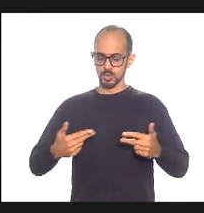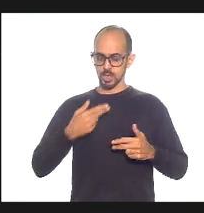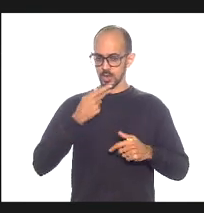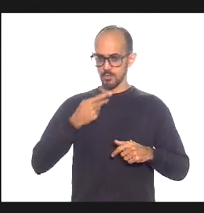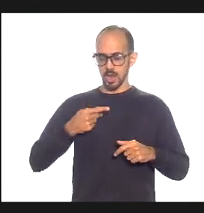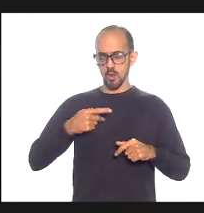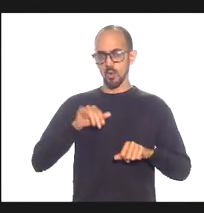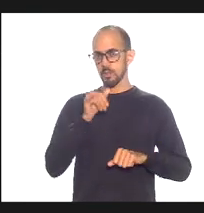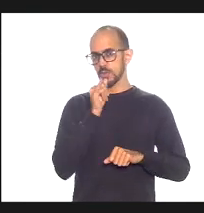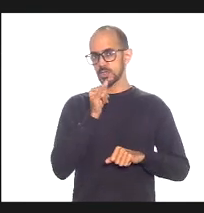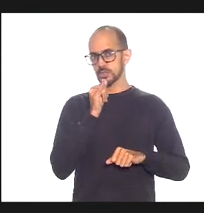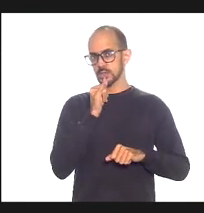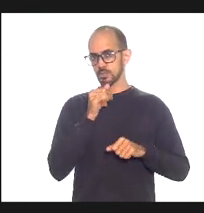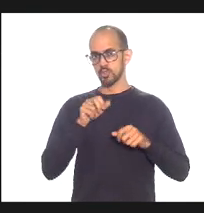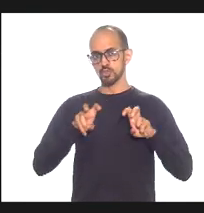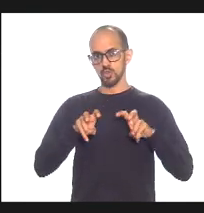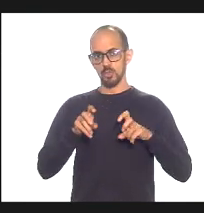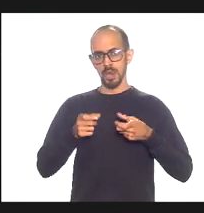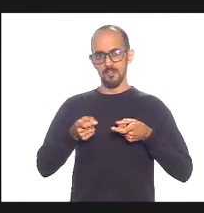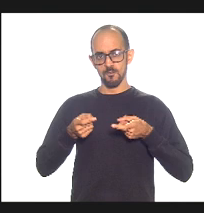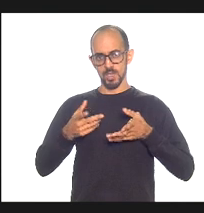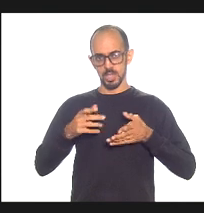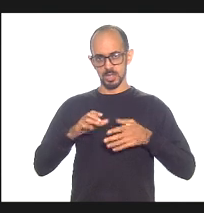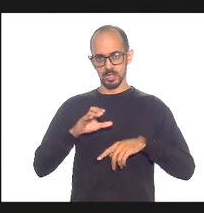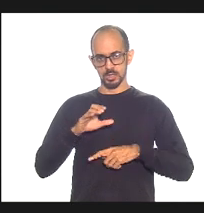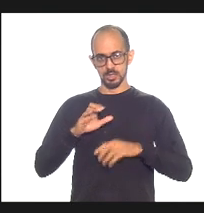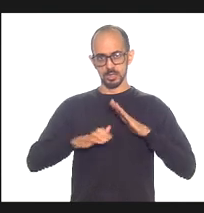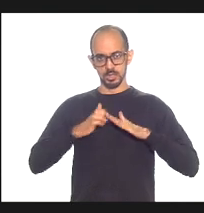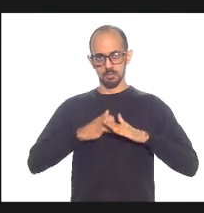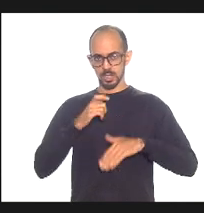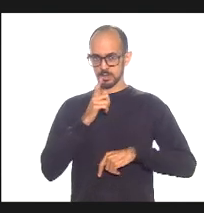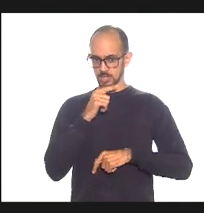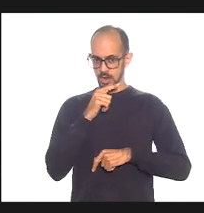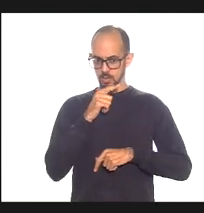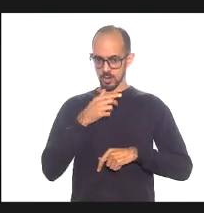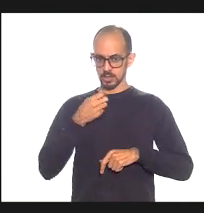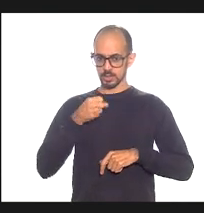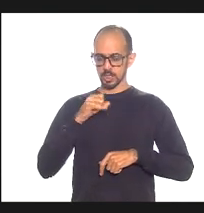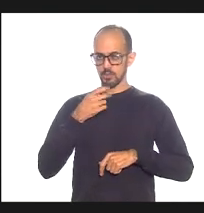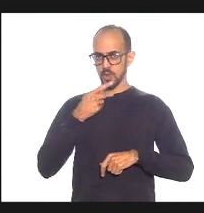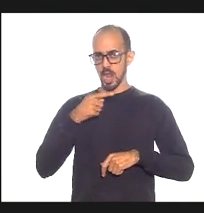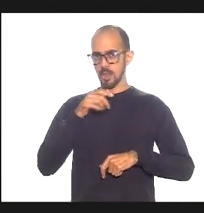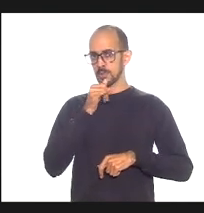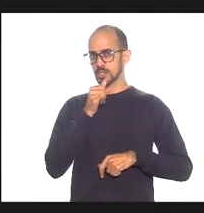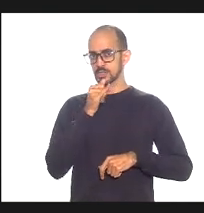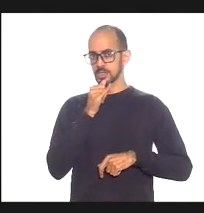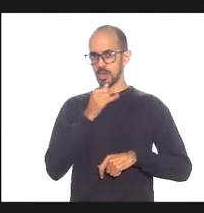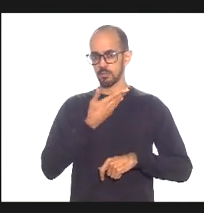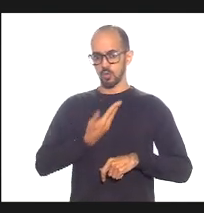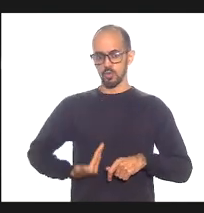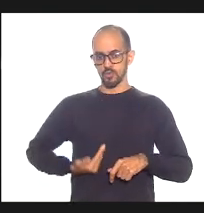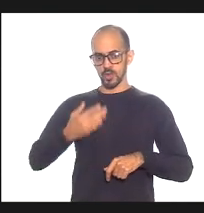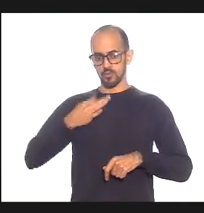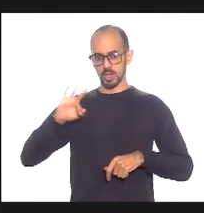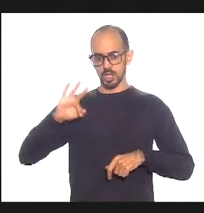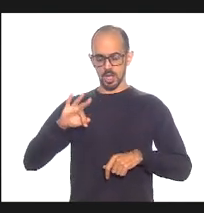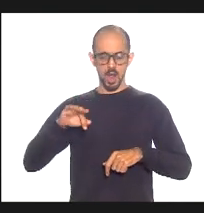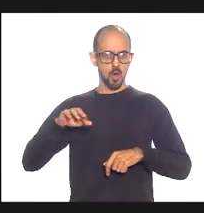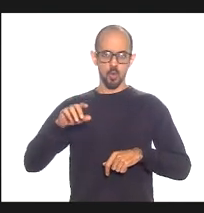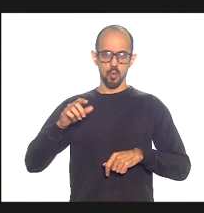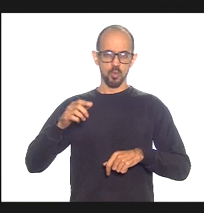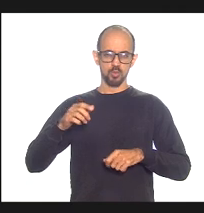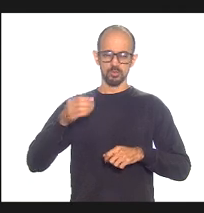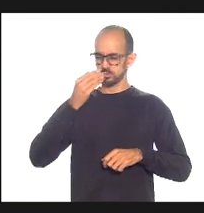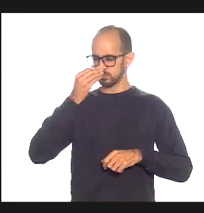relação à privatização da SEDAE, quando ele fala, por exemplo, que o governo federal pouco atuou no estado do Rio de Janeiro, eu concordei com